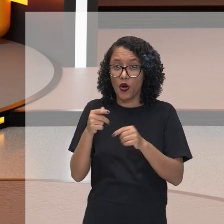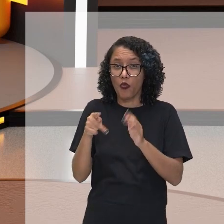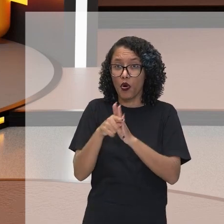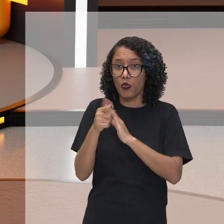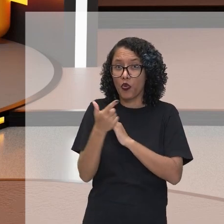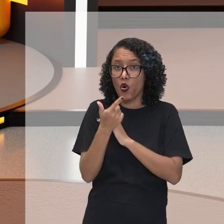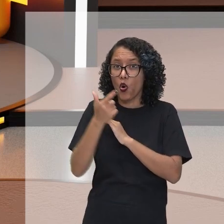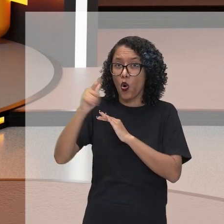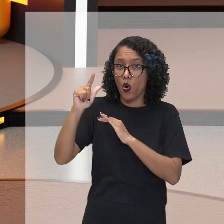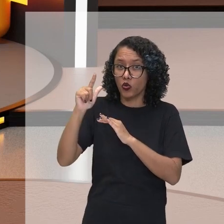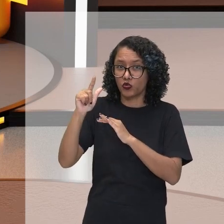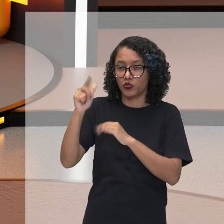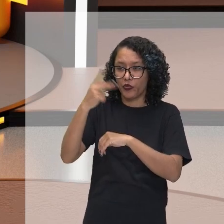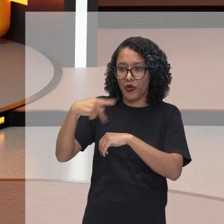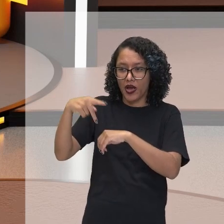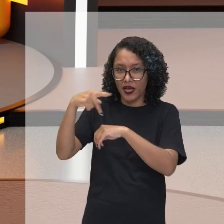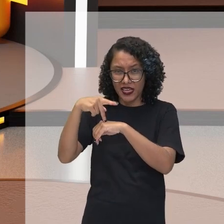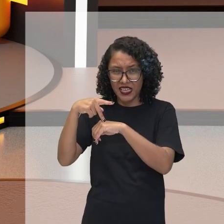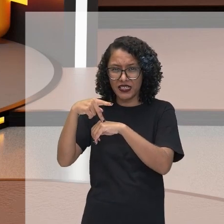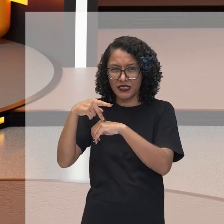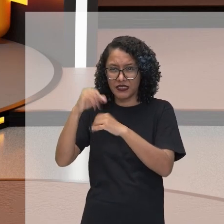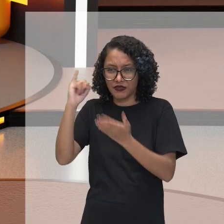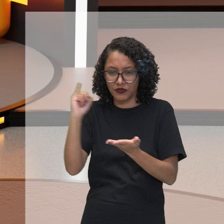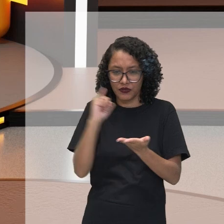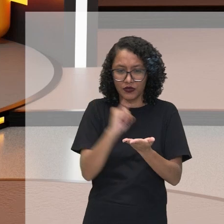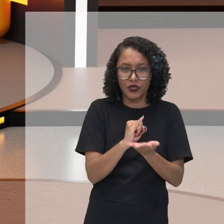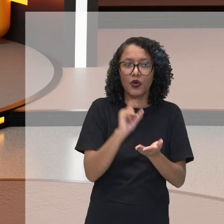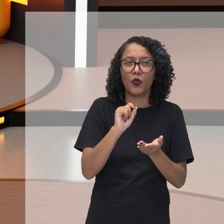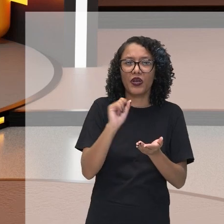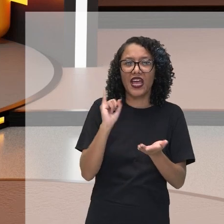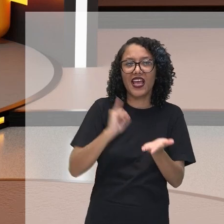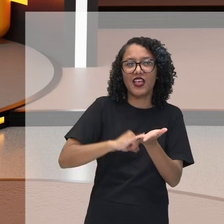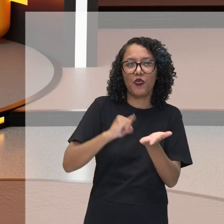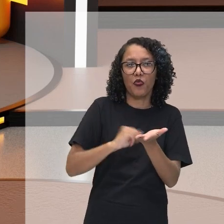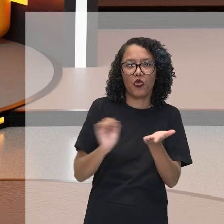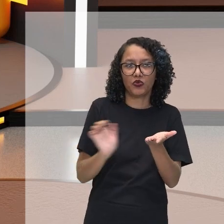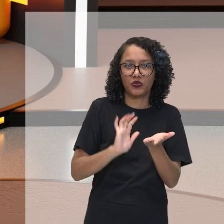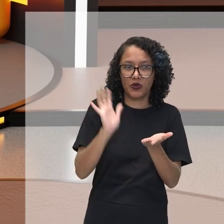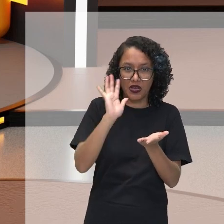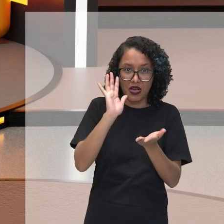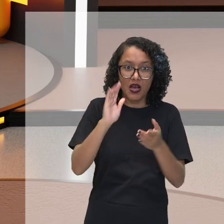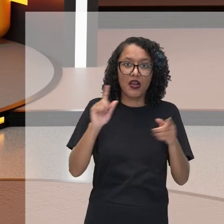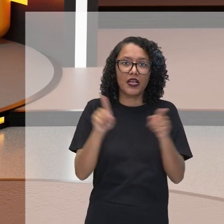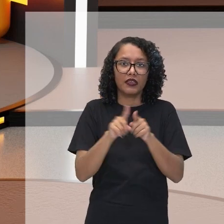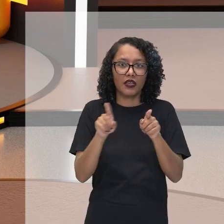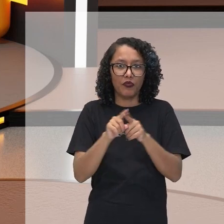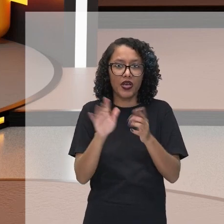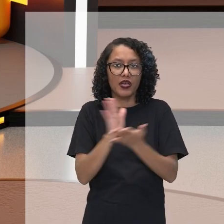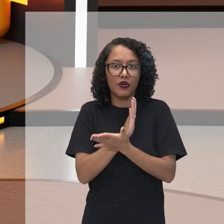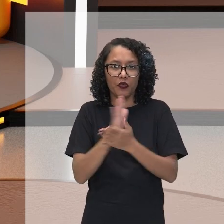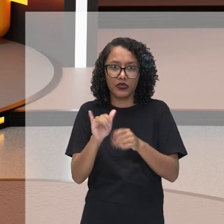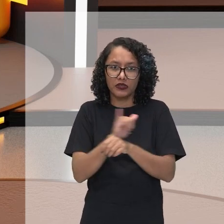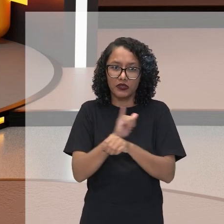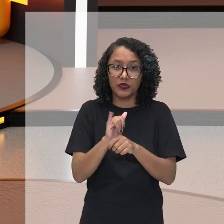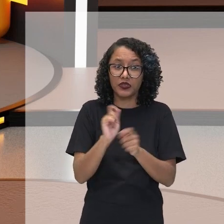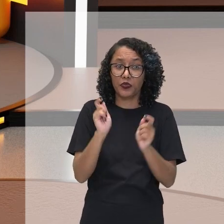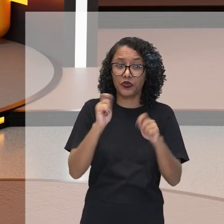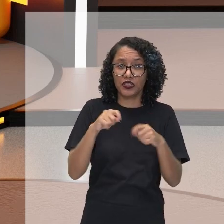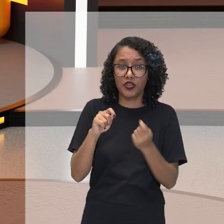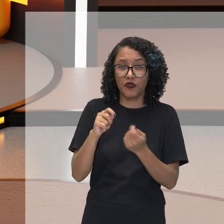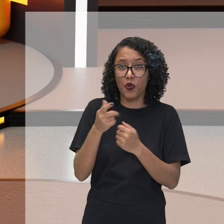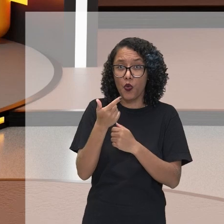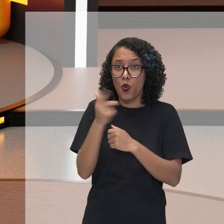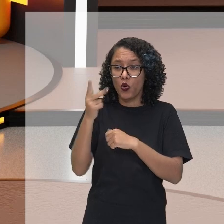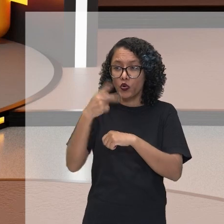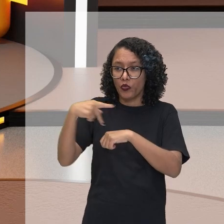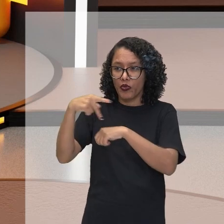produtos importados, né? E também na implementação do quê? De estratégias para atrair